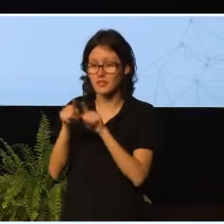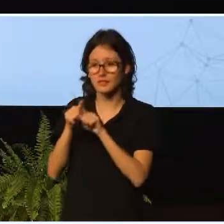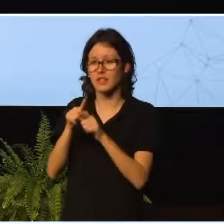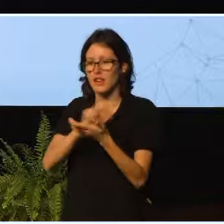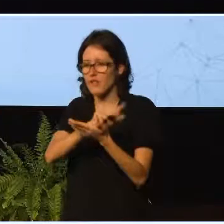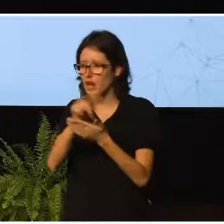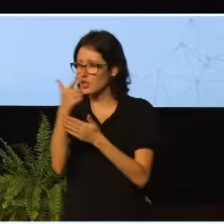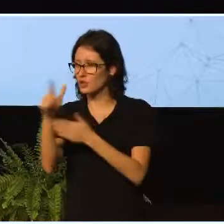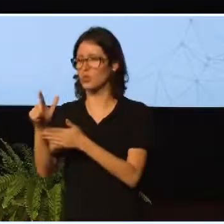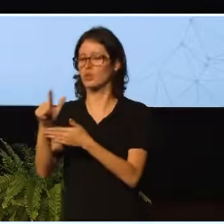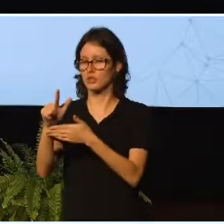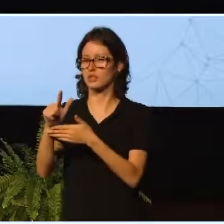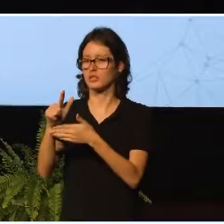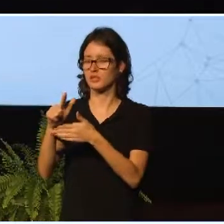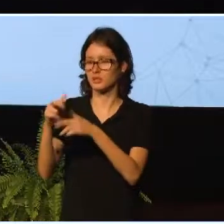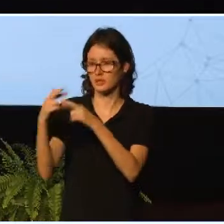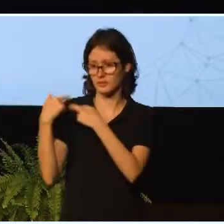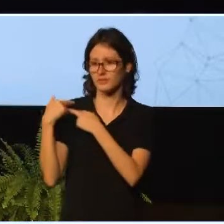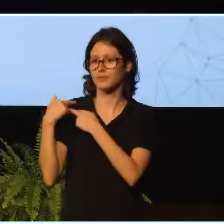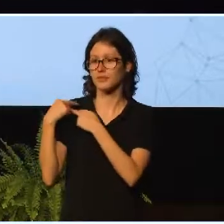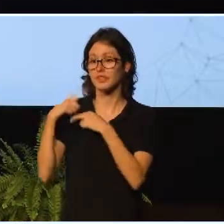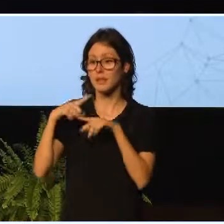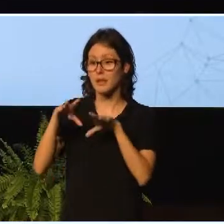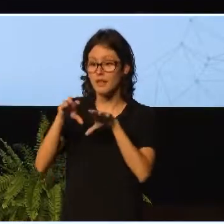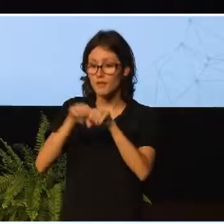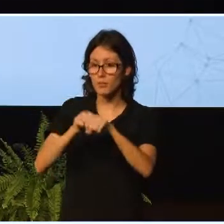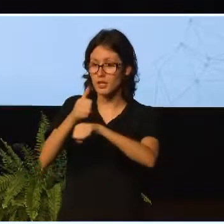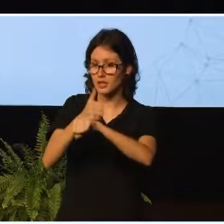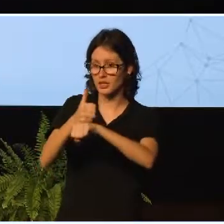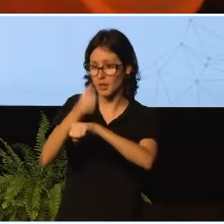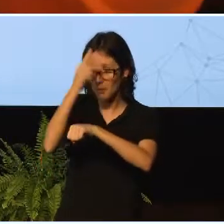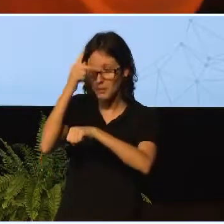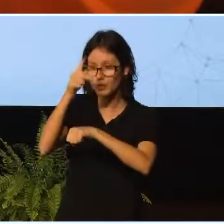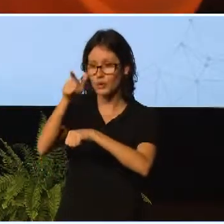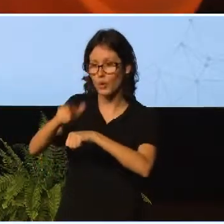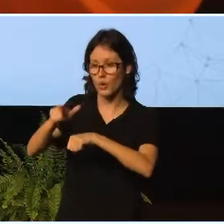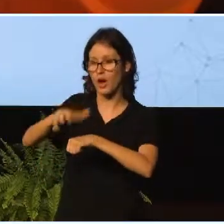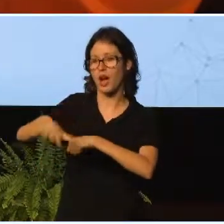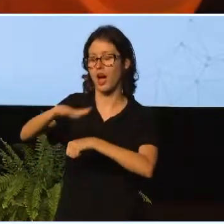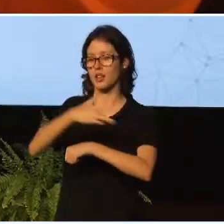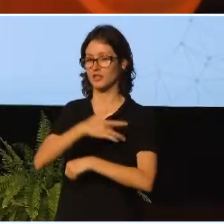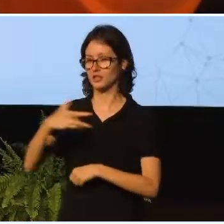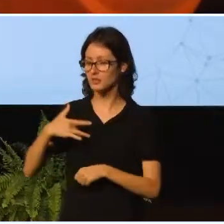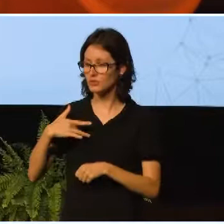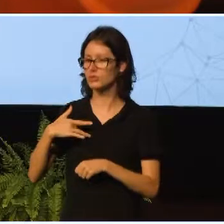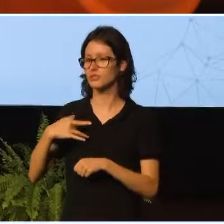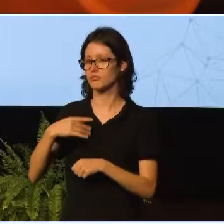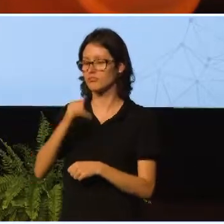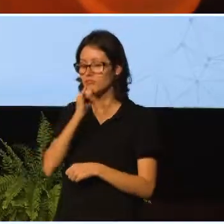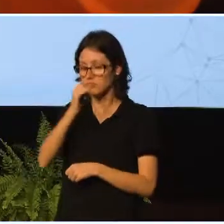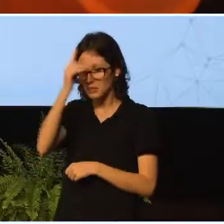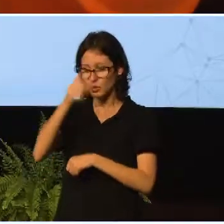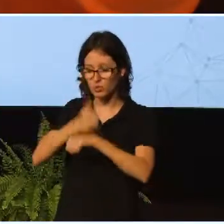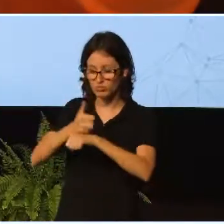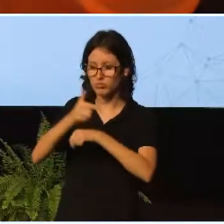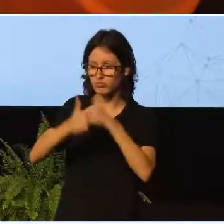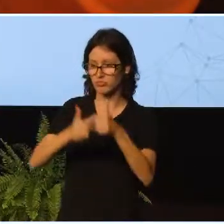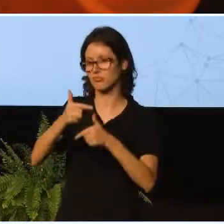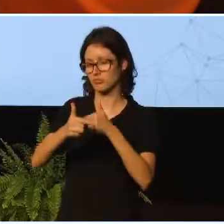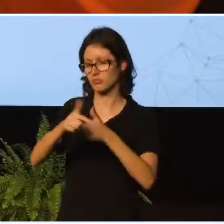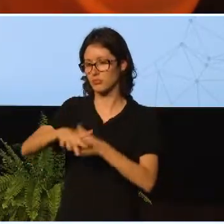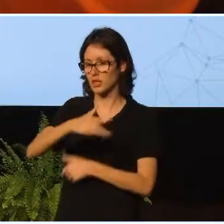atividades. E formação de profissionais de saúde. E nós queremos que os profissionais da área de saúde que passam por